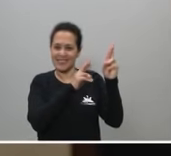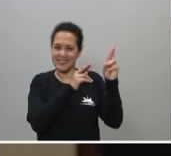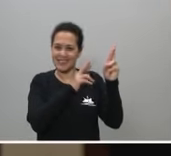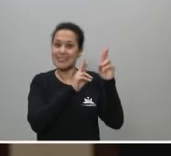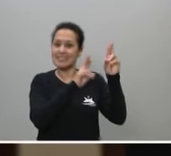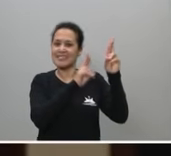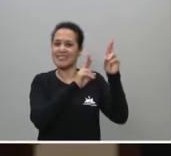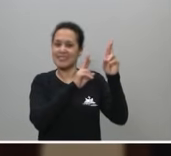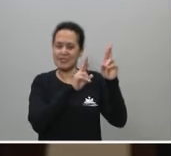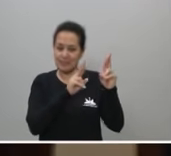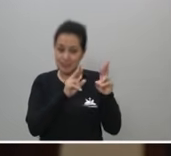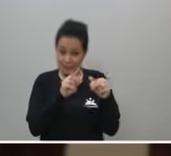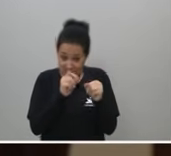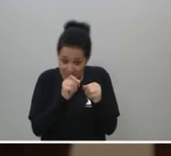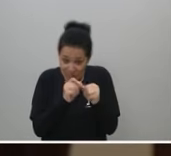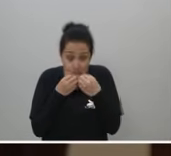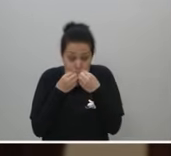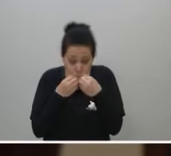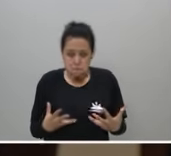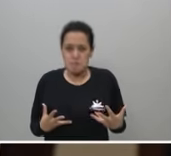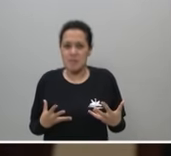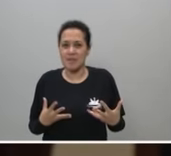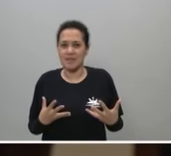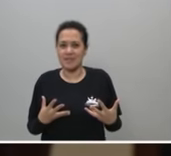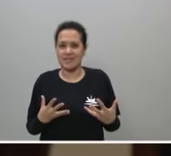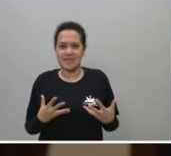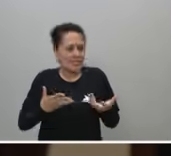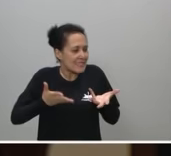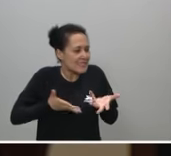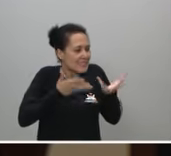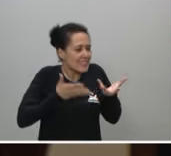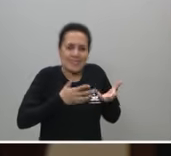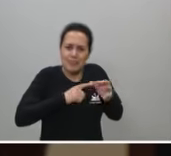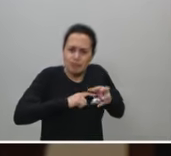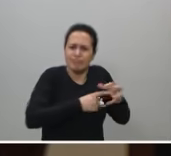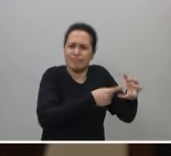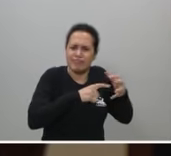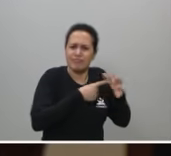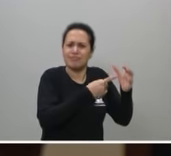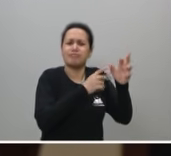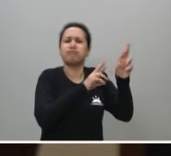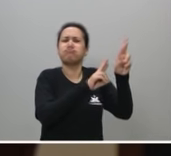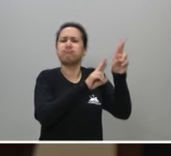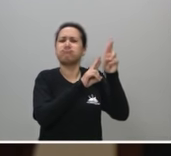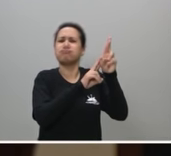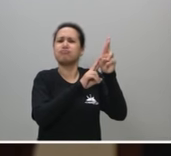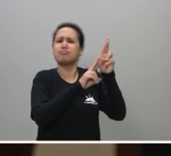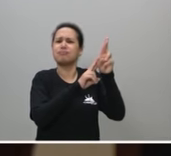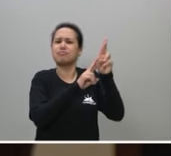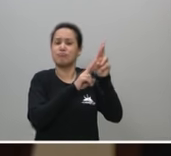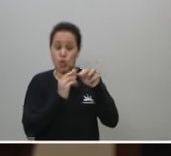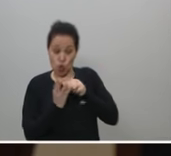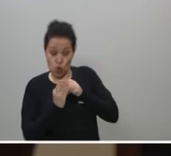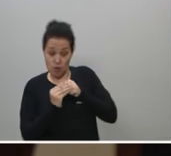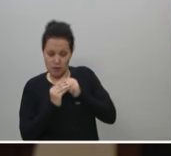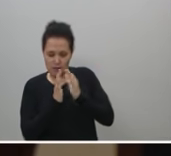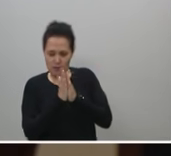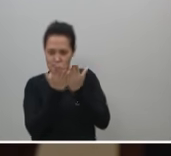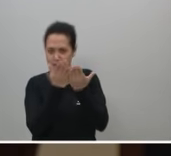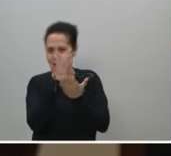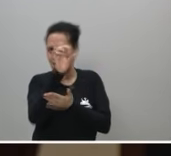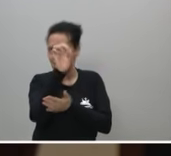que é tudo, mas estimula. O conhecimento da Sagrada Escritura estimula a esperança,